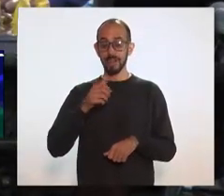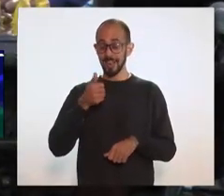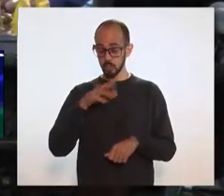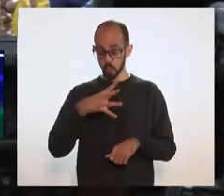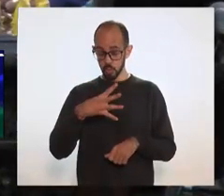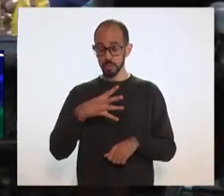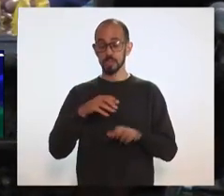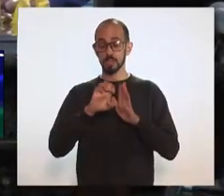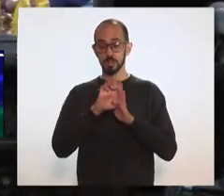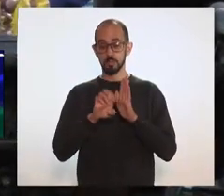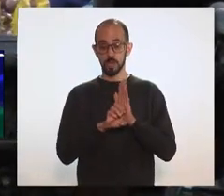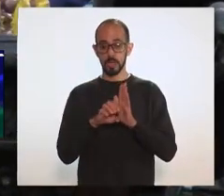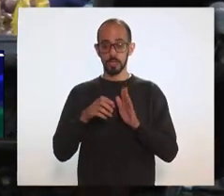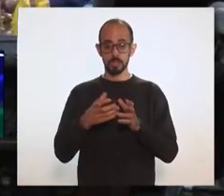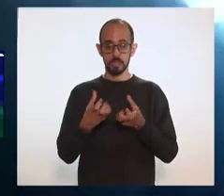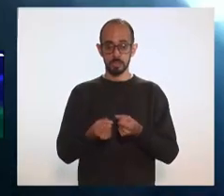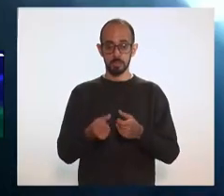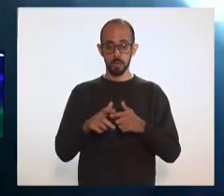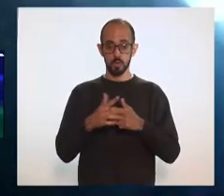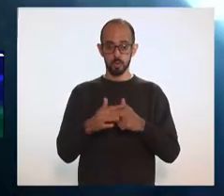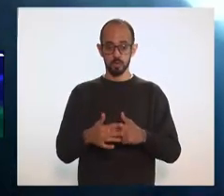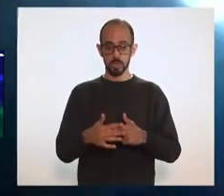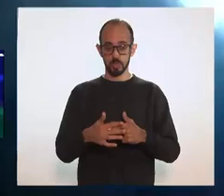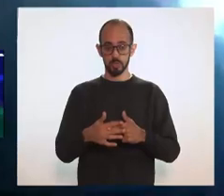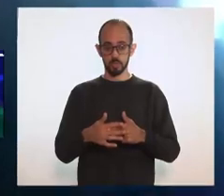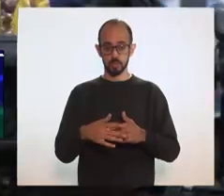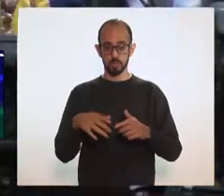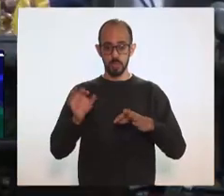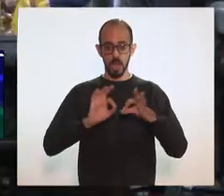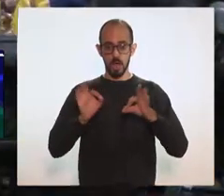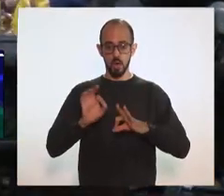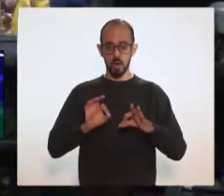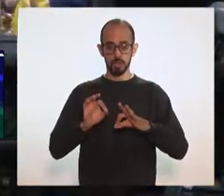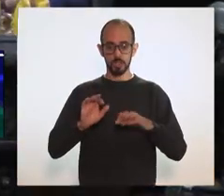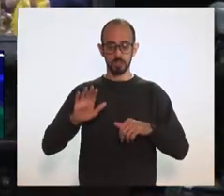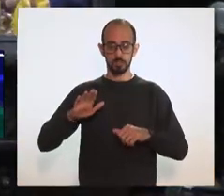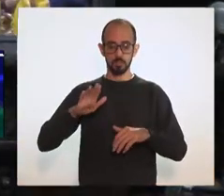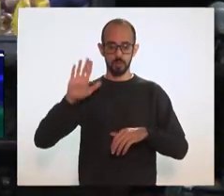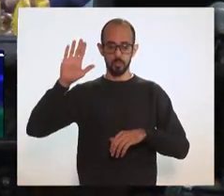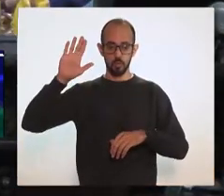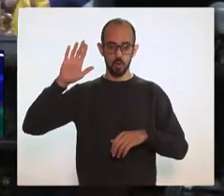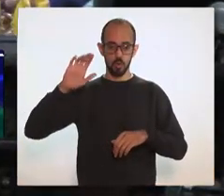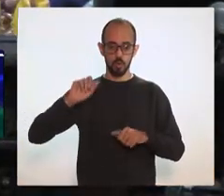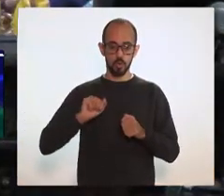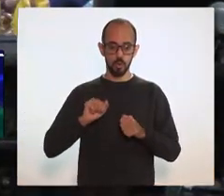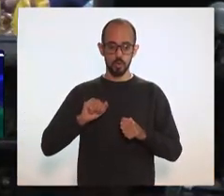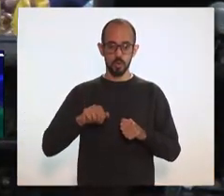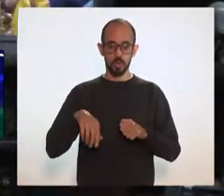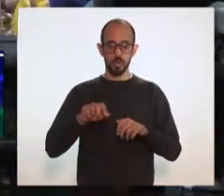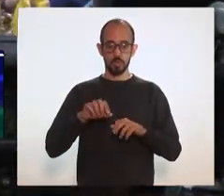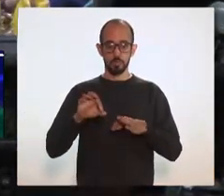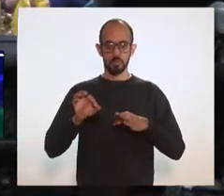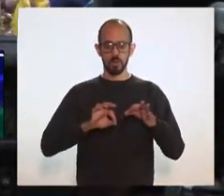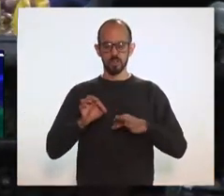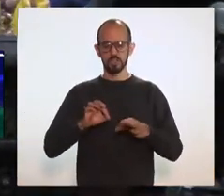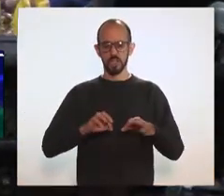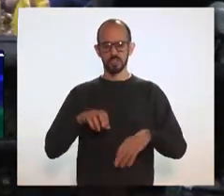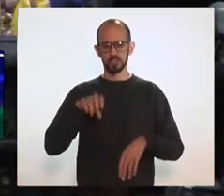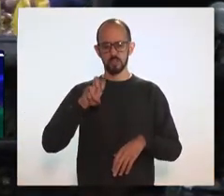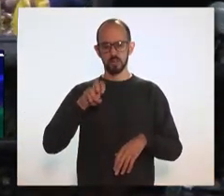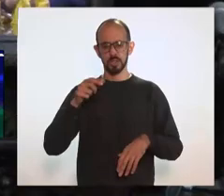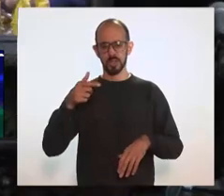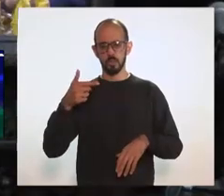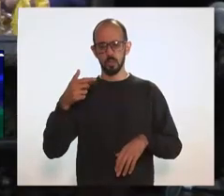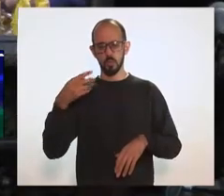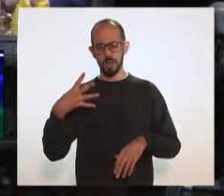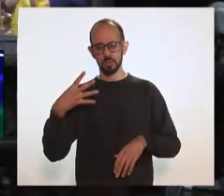comissões. Presidente, pela ordem ao final. Projeto de lei 3254-20, de autoria do deputado Luiz Martins, retirado a pedido do